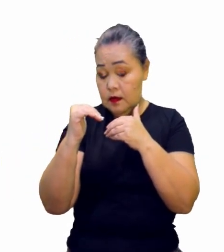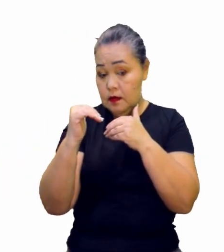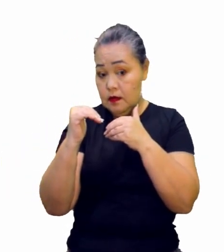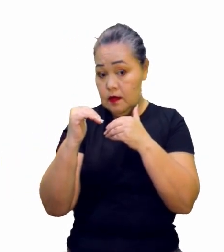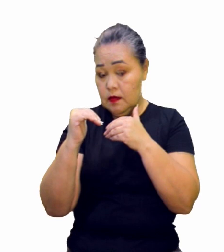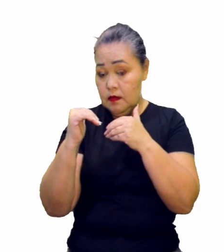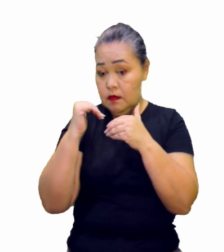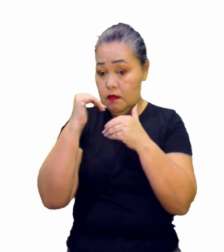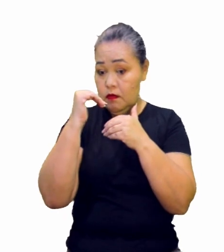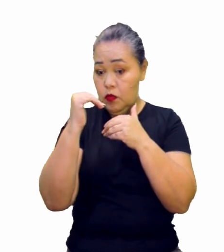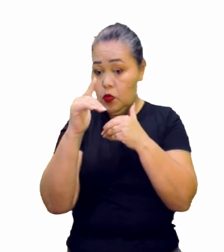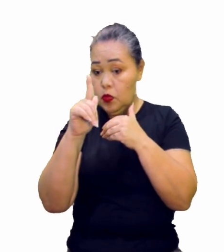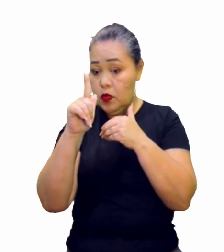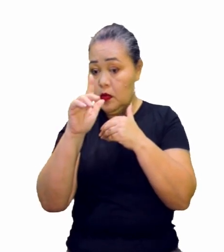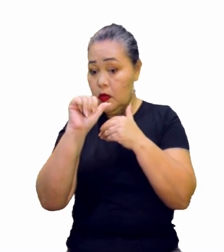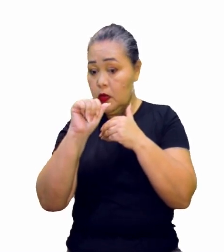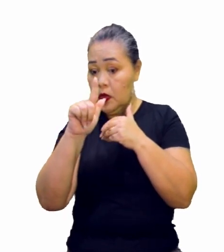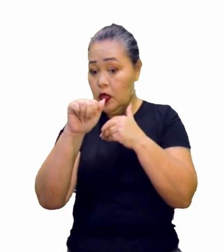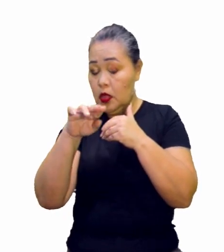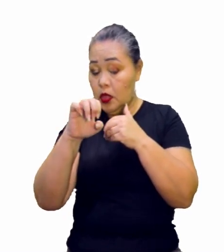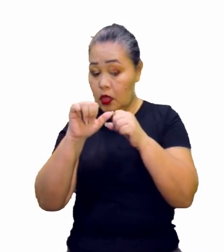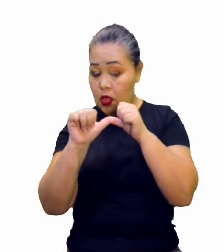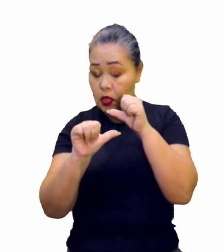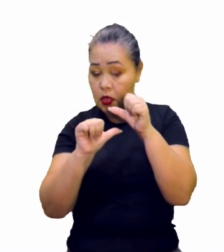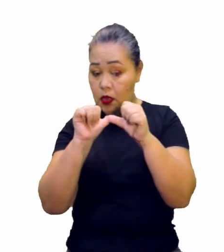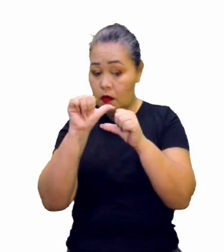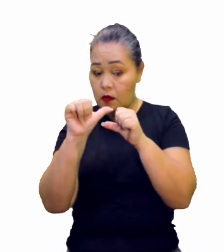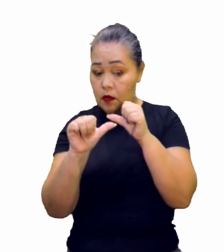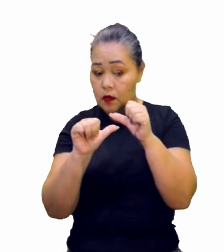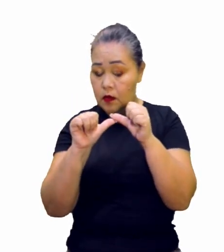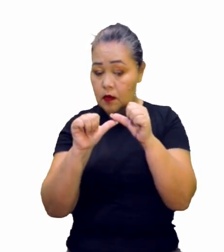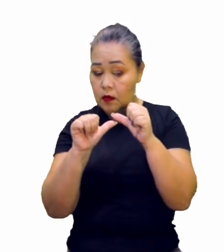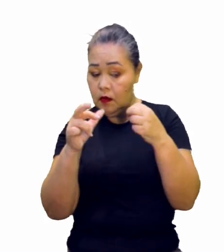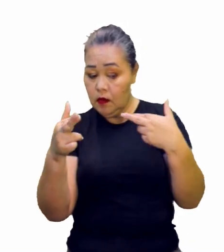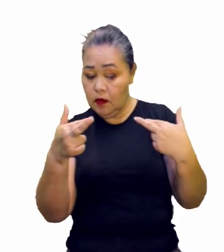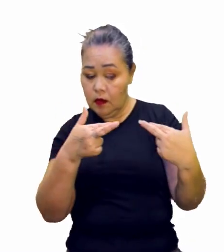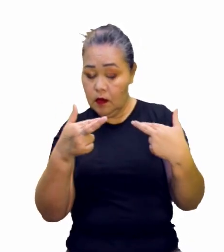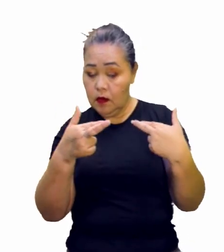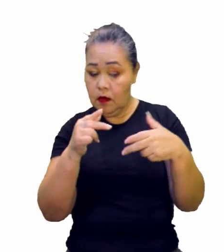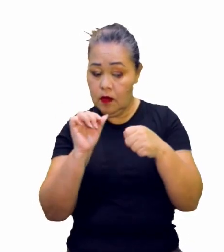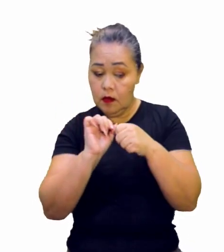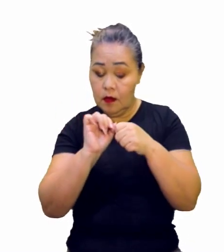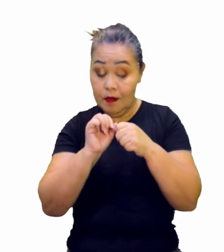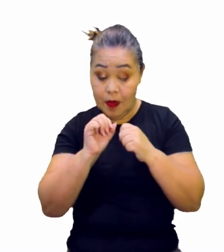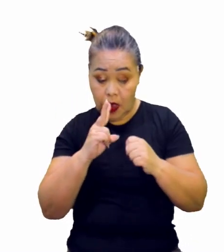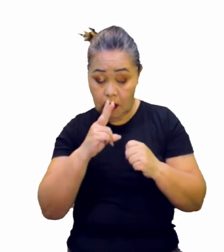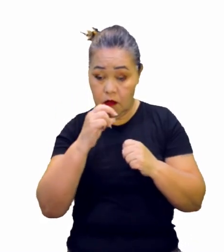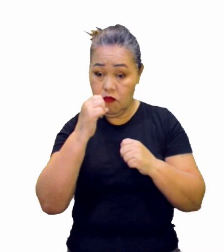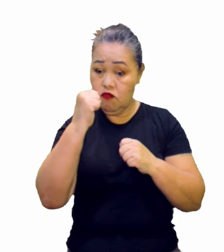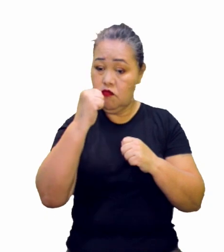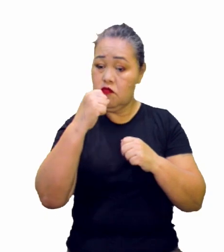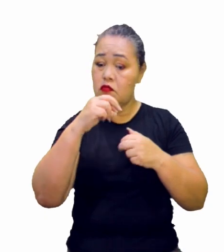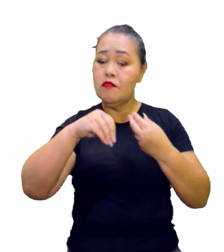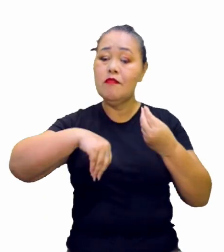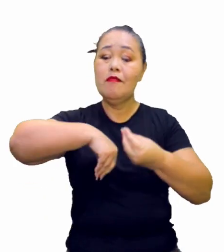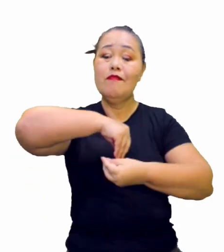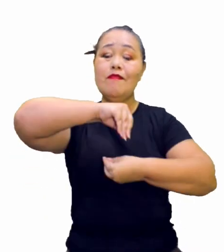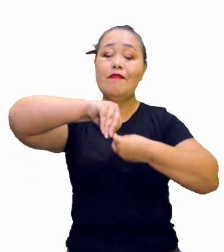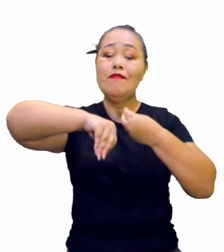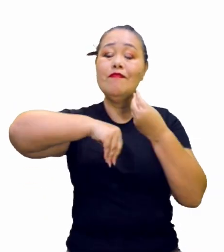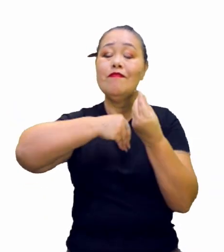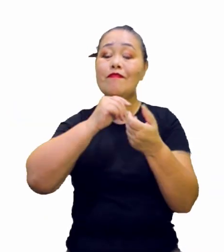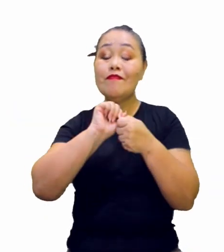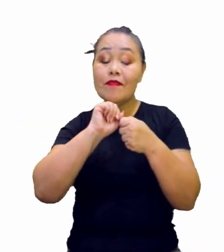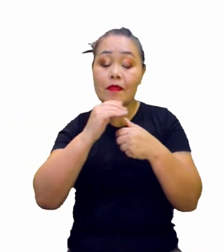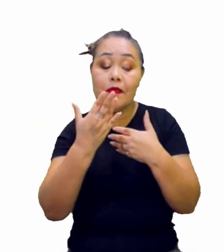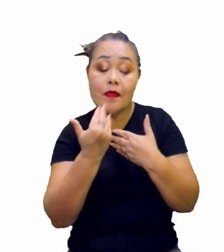os agentes modificadores em relação à pungência da heterogeneidade desses vegetais.